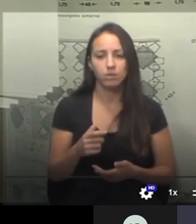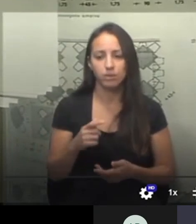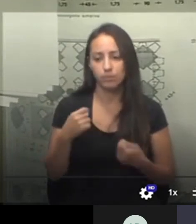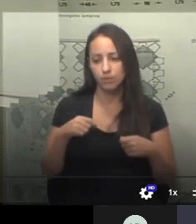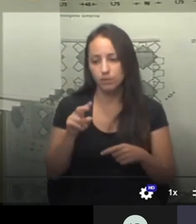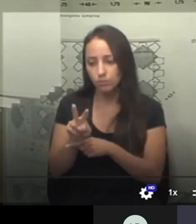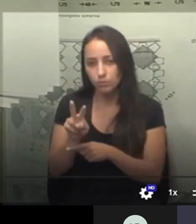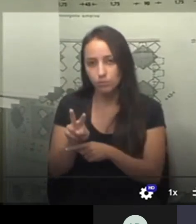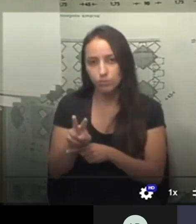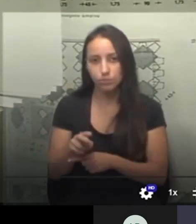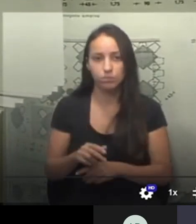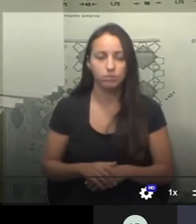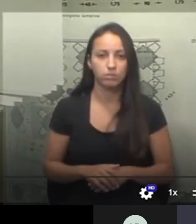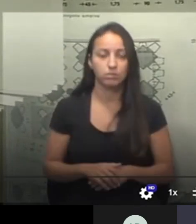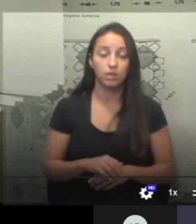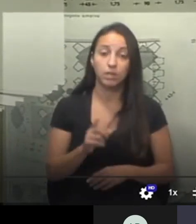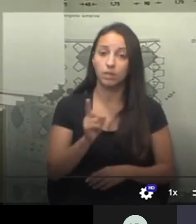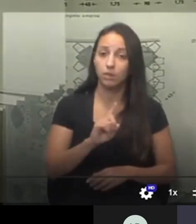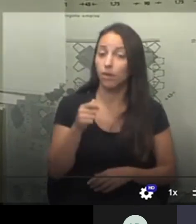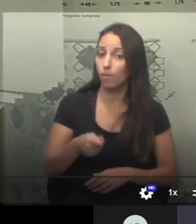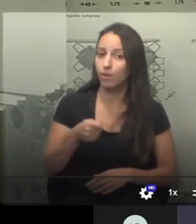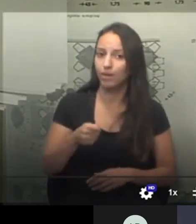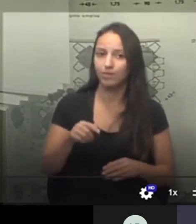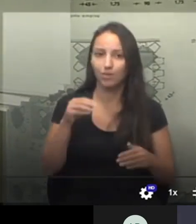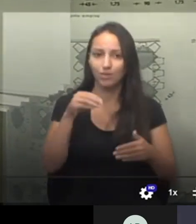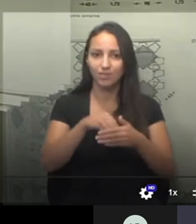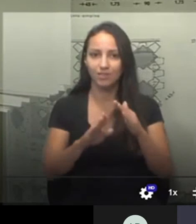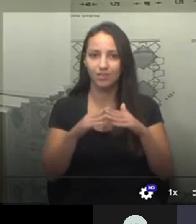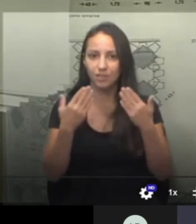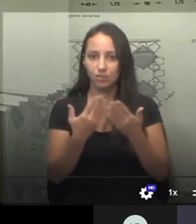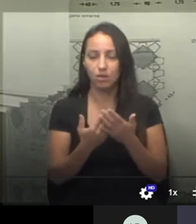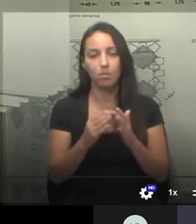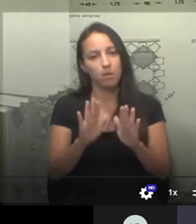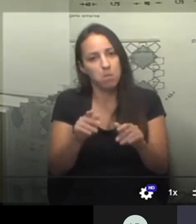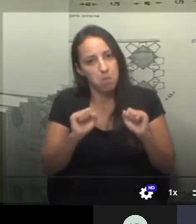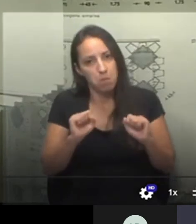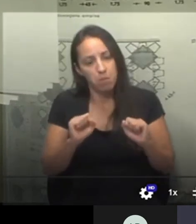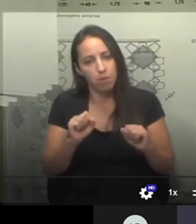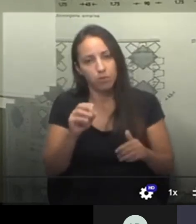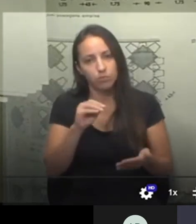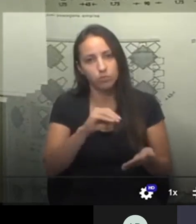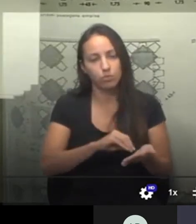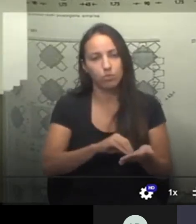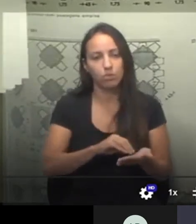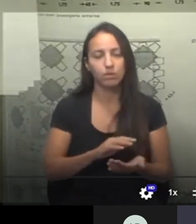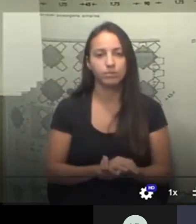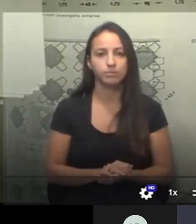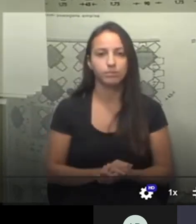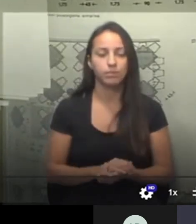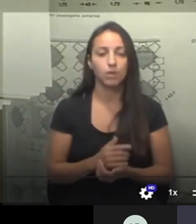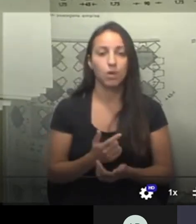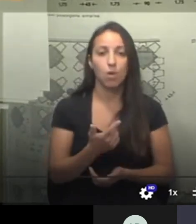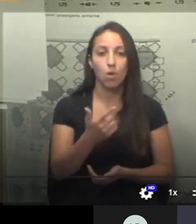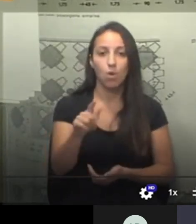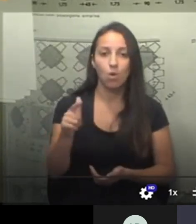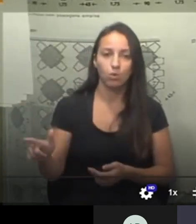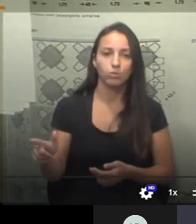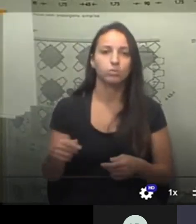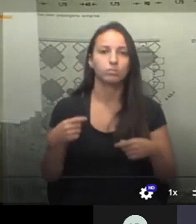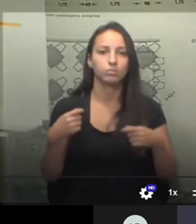certo? Não é um ambiente obrigatório na escola, mas você pode colocá-lo. Os outros